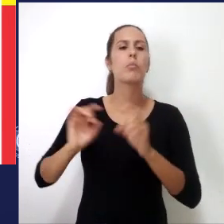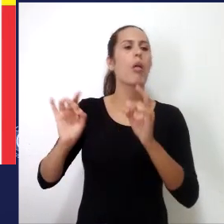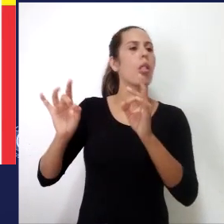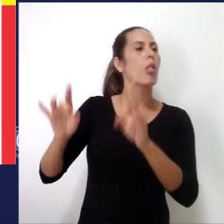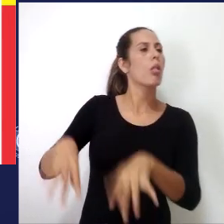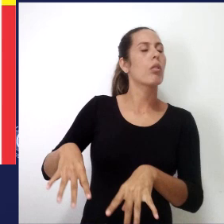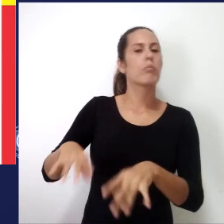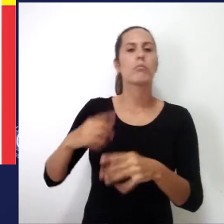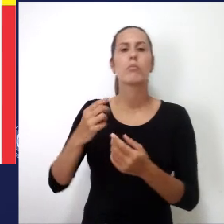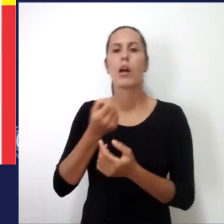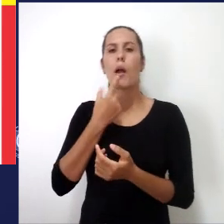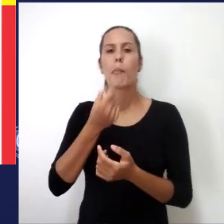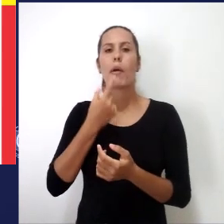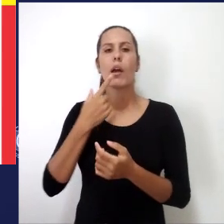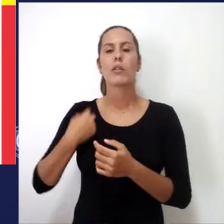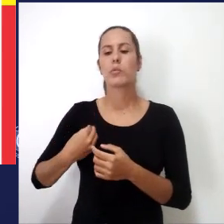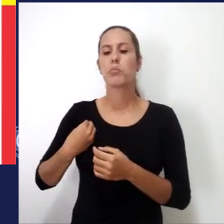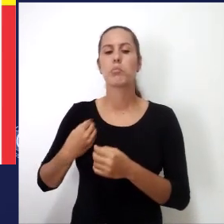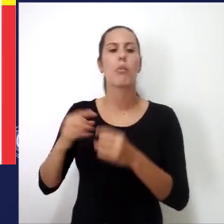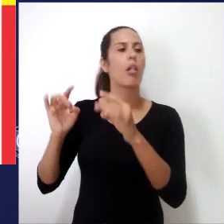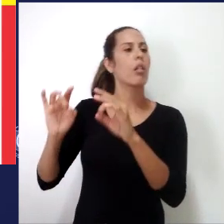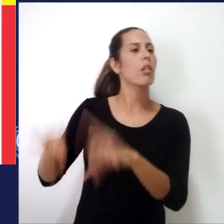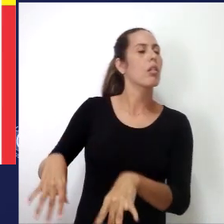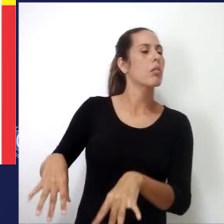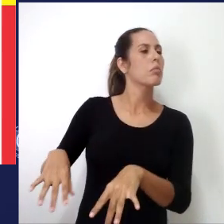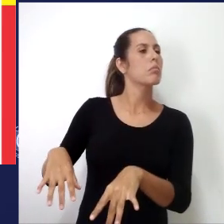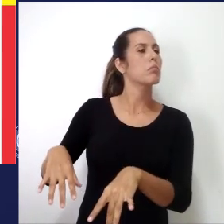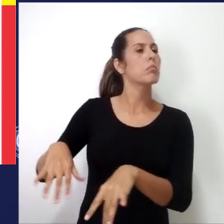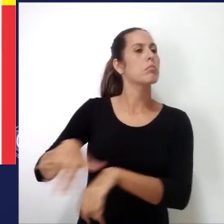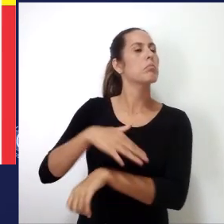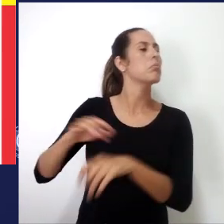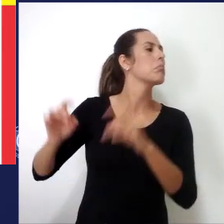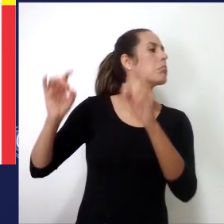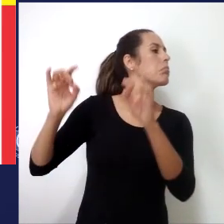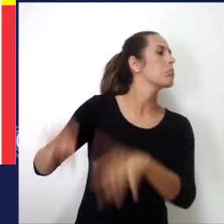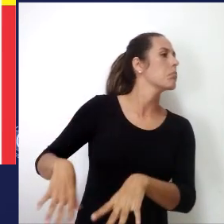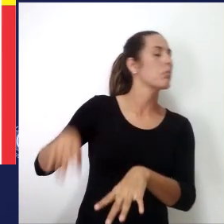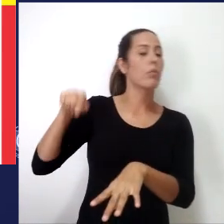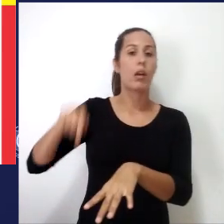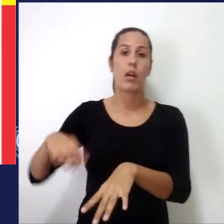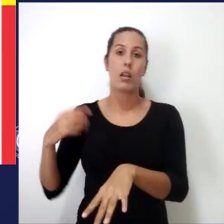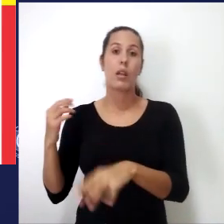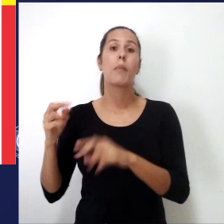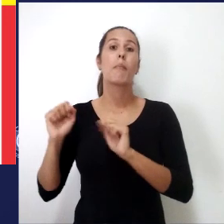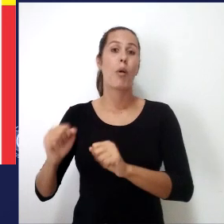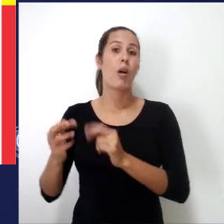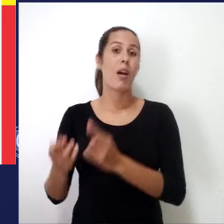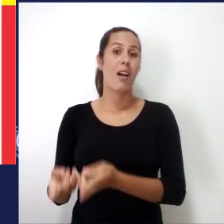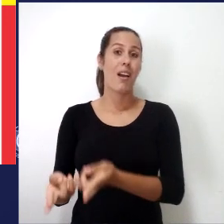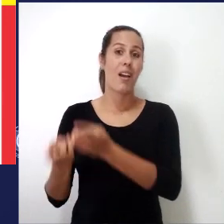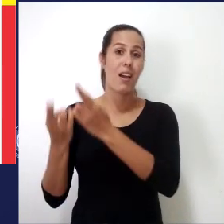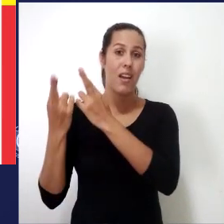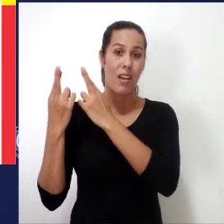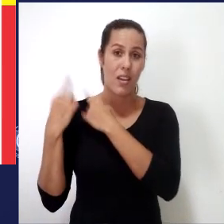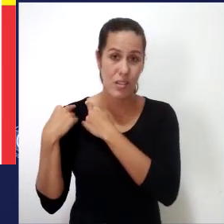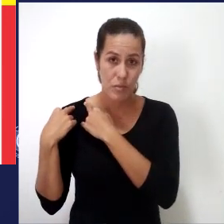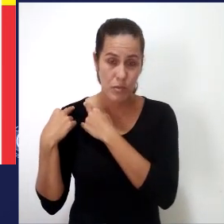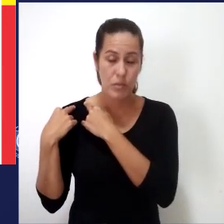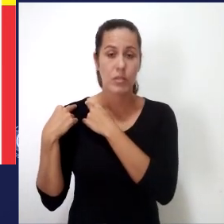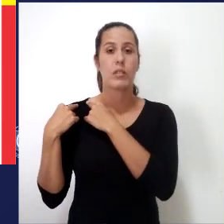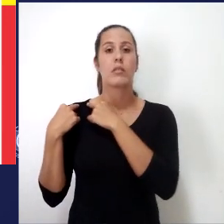descartados no meio ambiente. Remédios que são despejados no meio ambiente pelo esgoto pode ser um